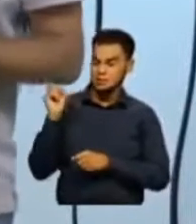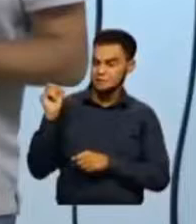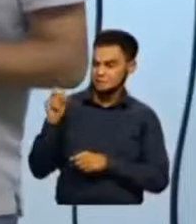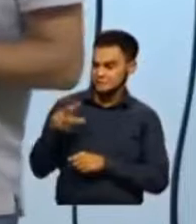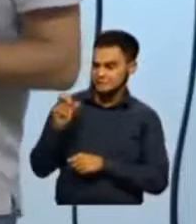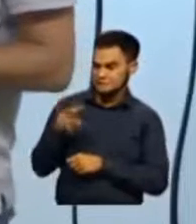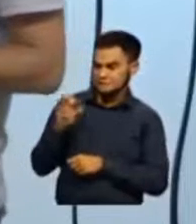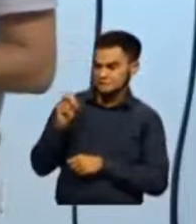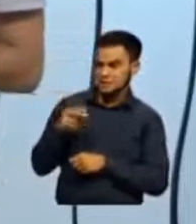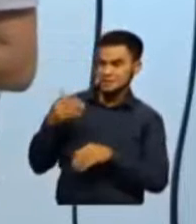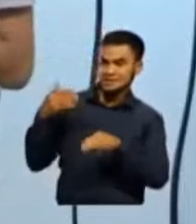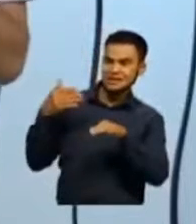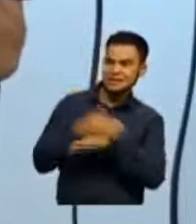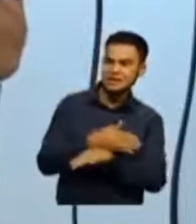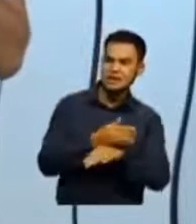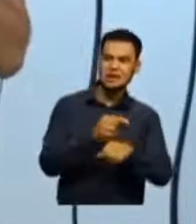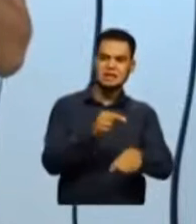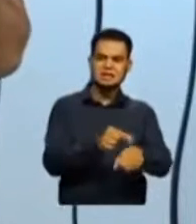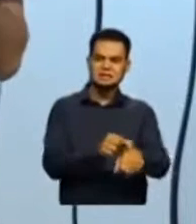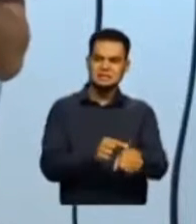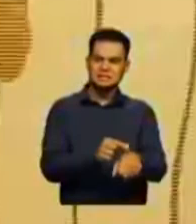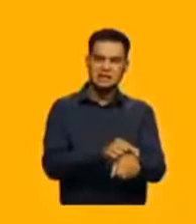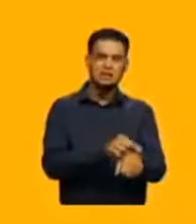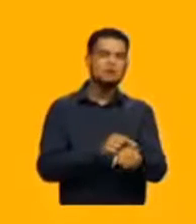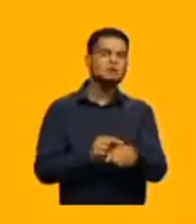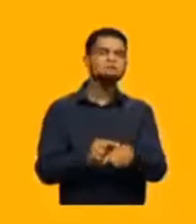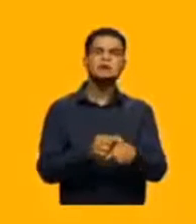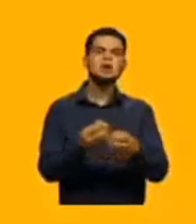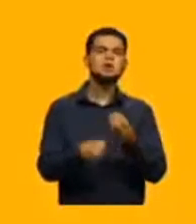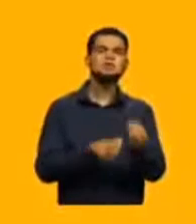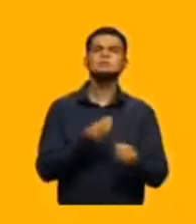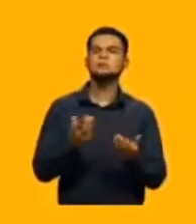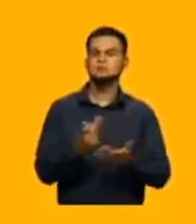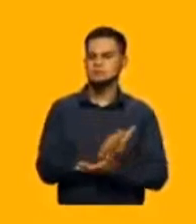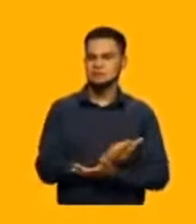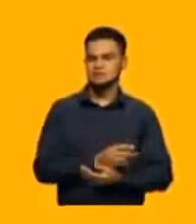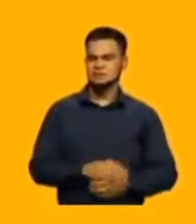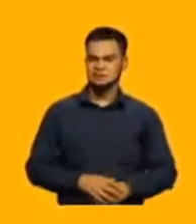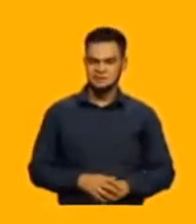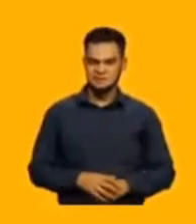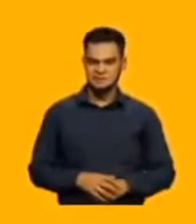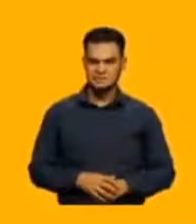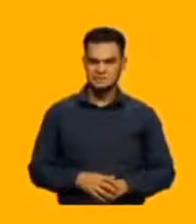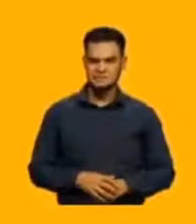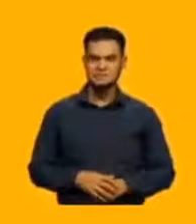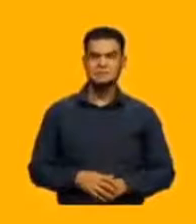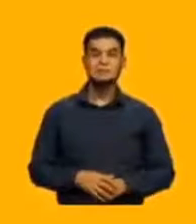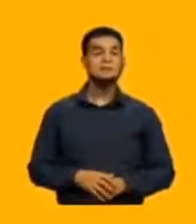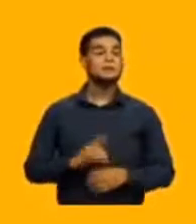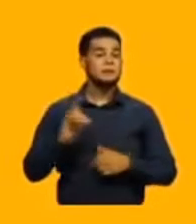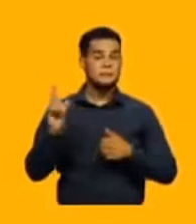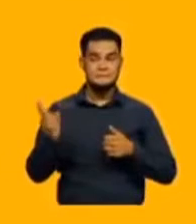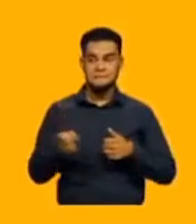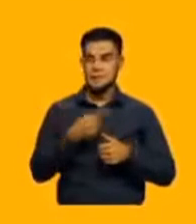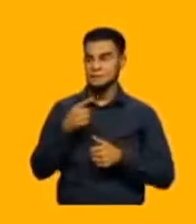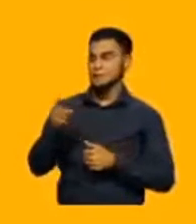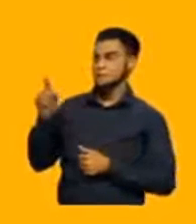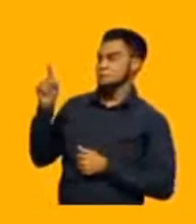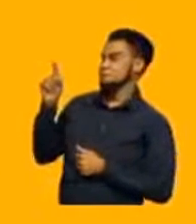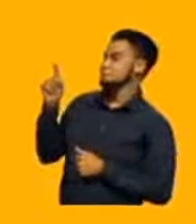célula viva, ele ocorre de três formas que pode estar acontecendo. O primeiro aqui, um